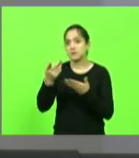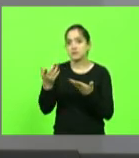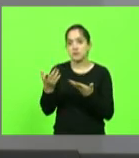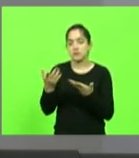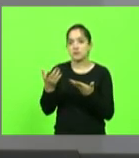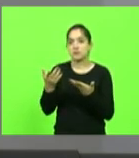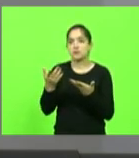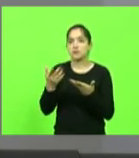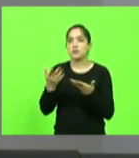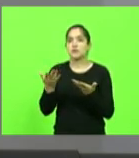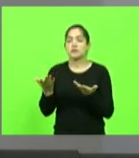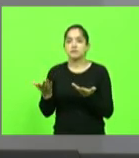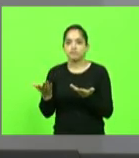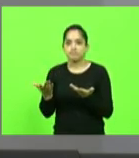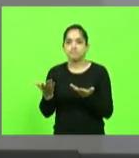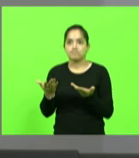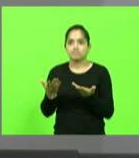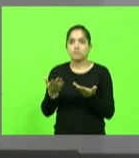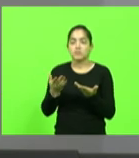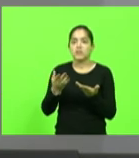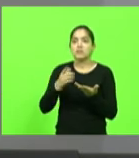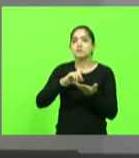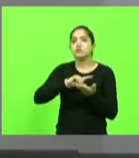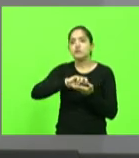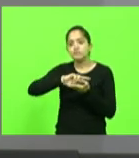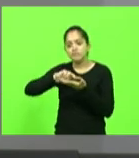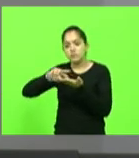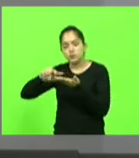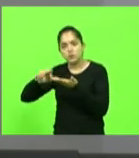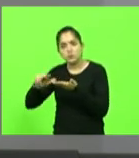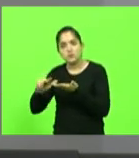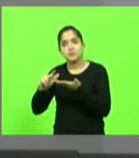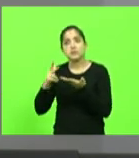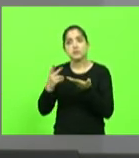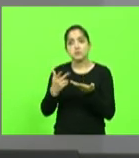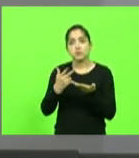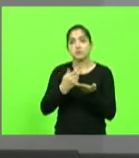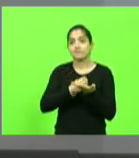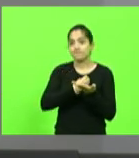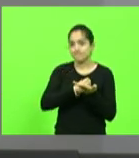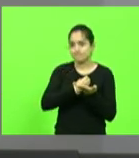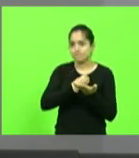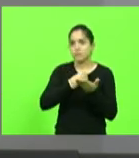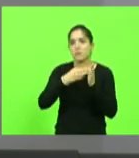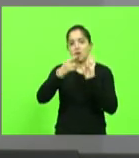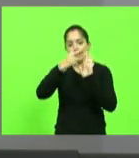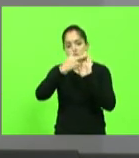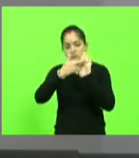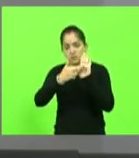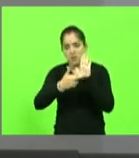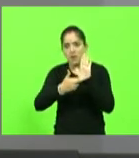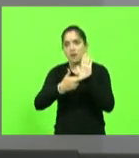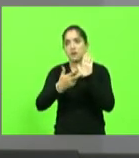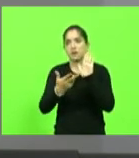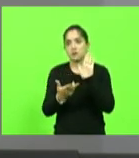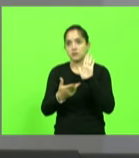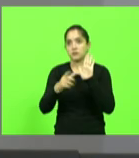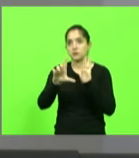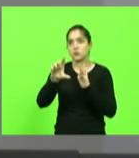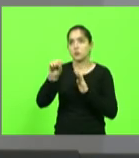mão, né, das prerrogativas que estão presentes nas normas regulamentadoras, no LOAS